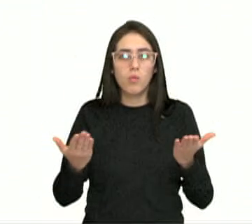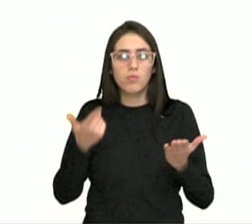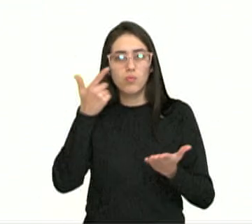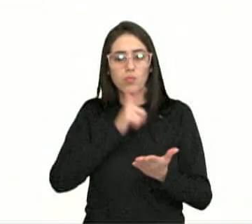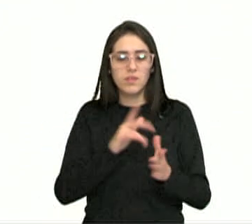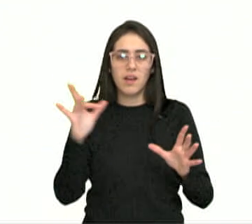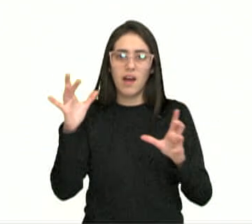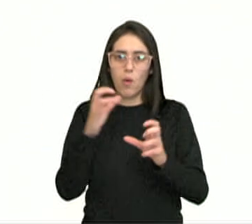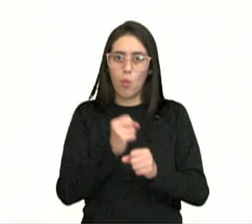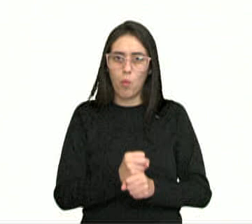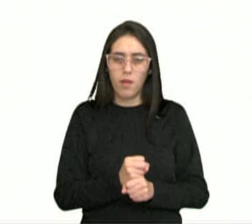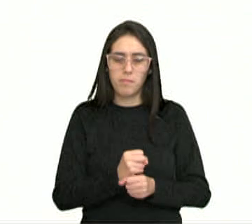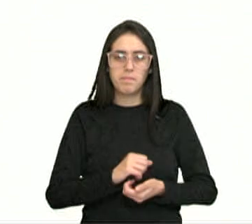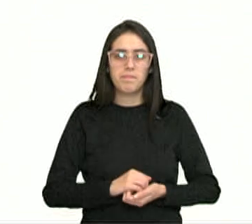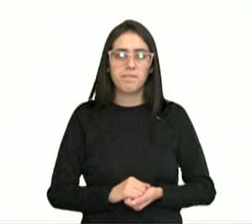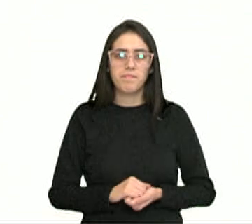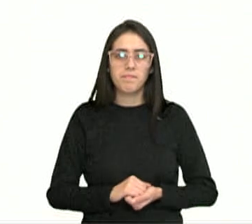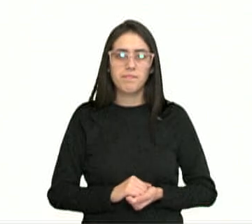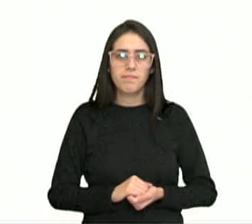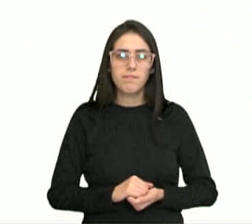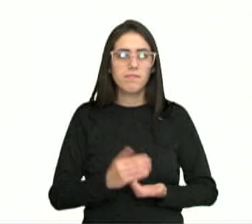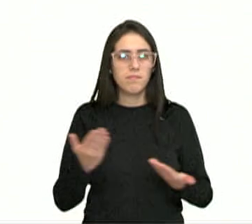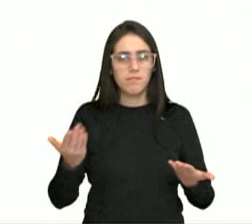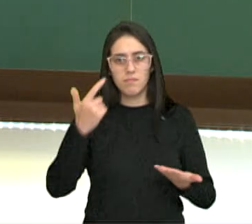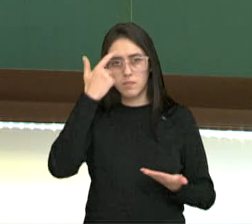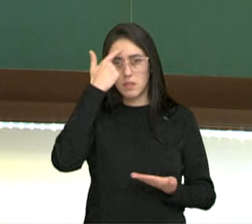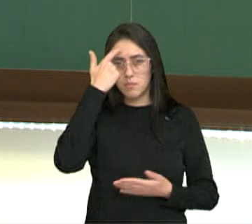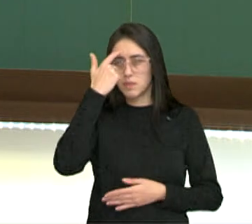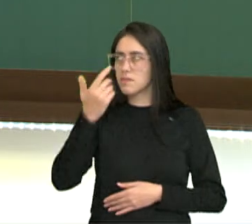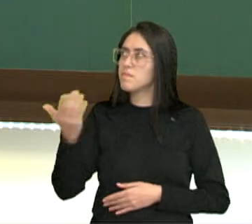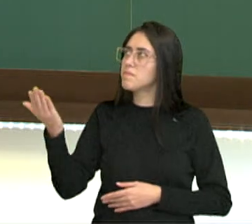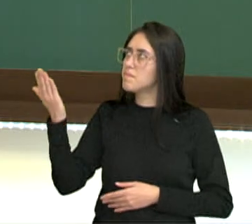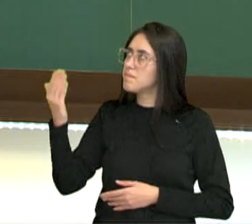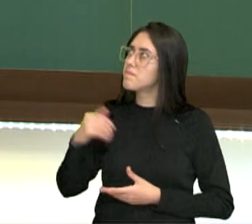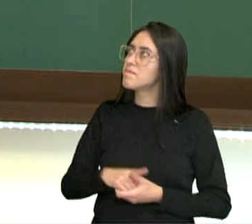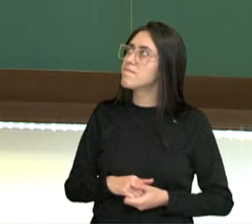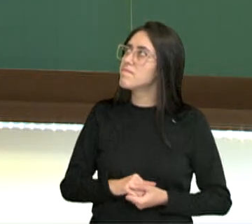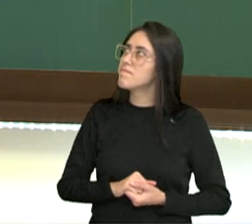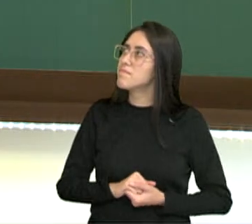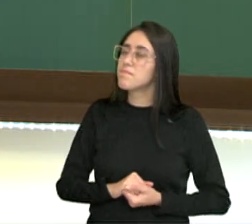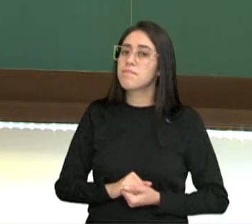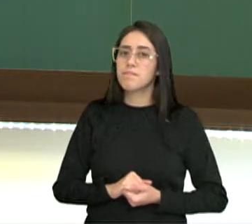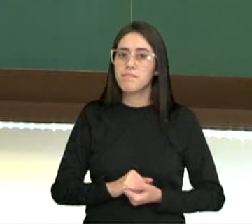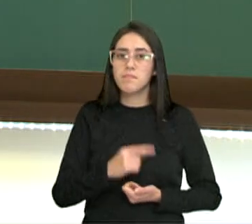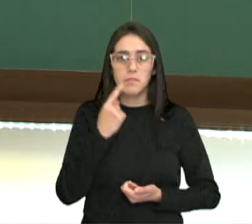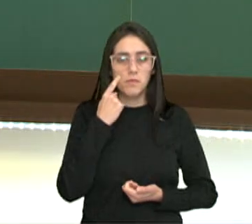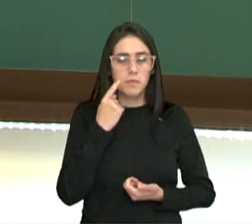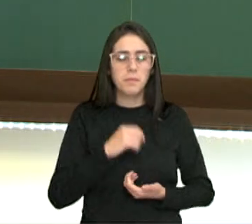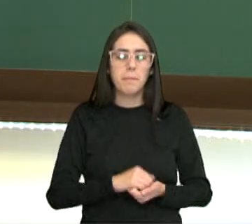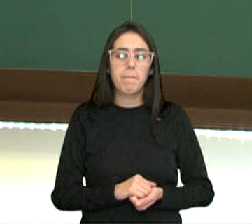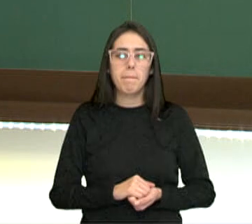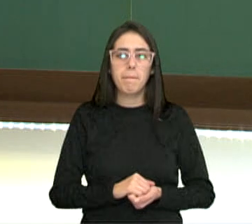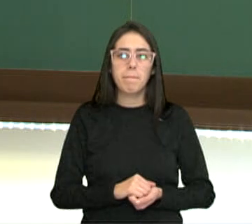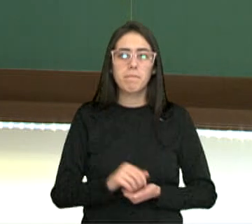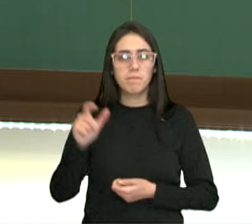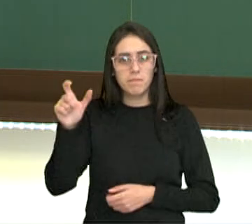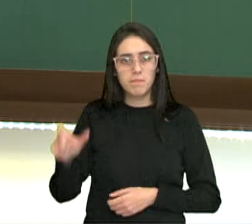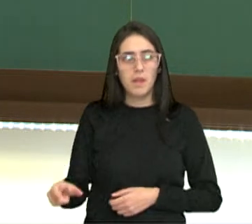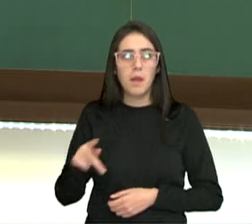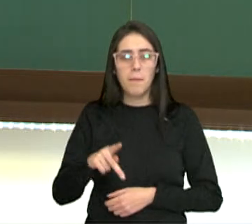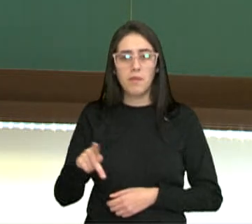cálculo. Vamos pensar então nessa situação. Veja, o professor